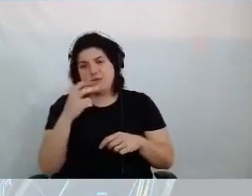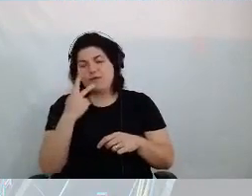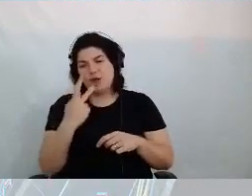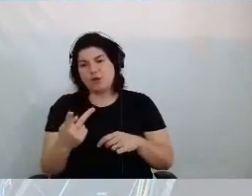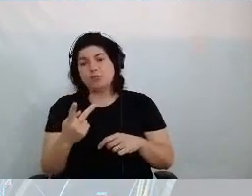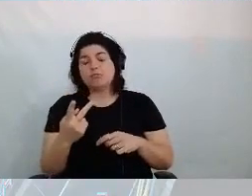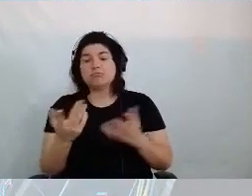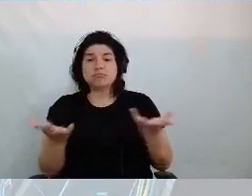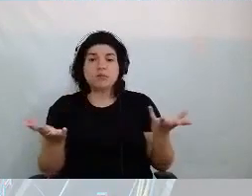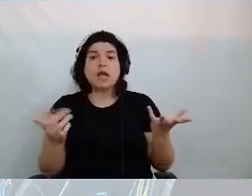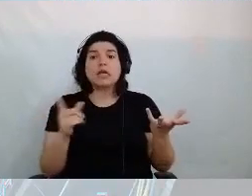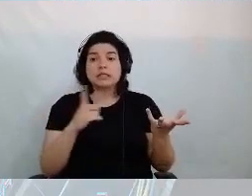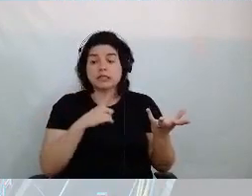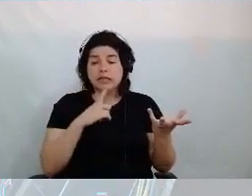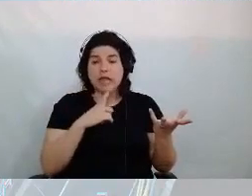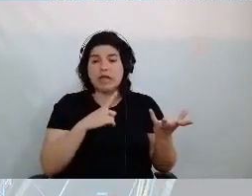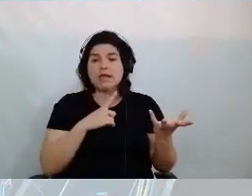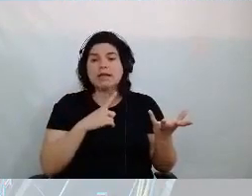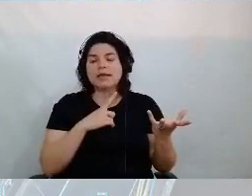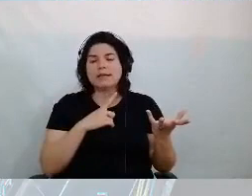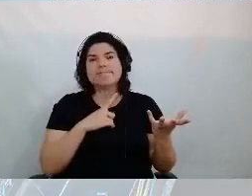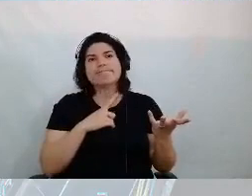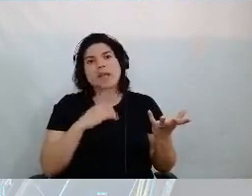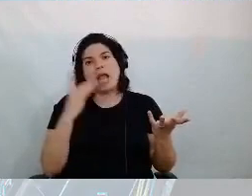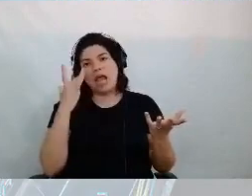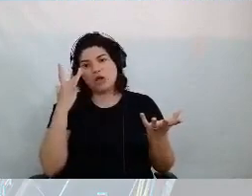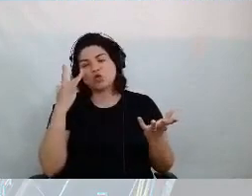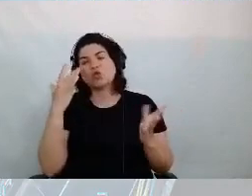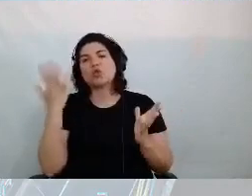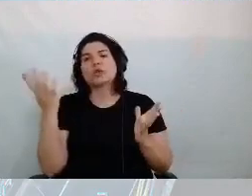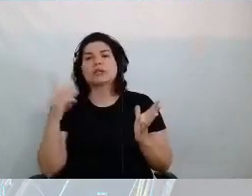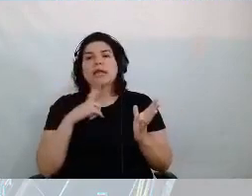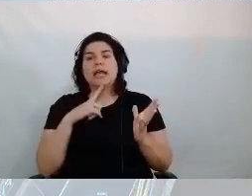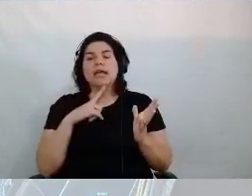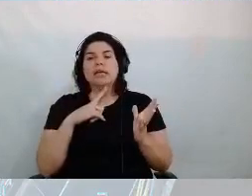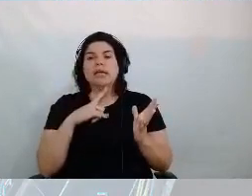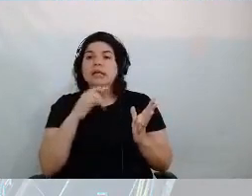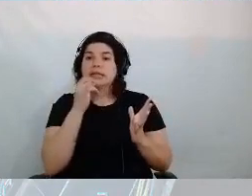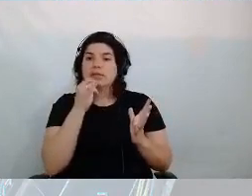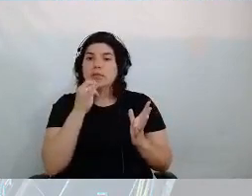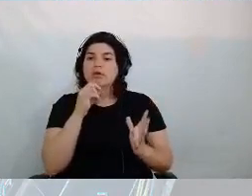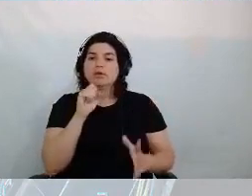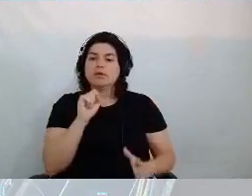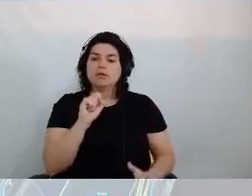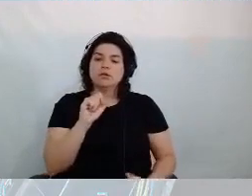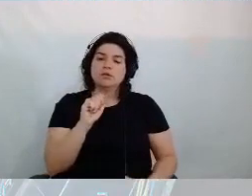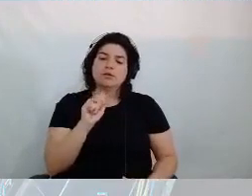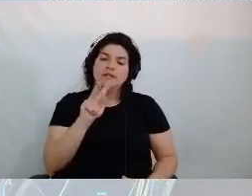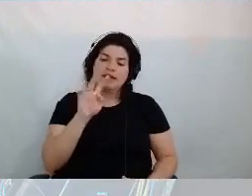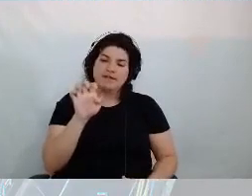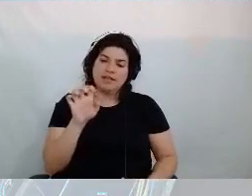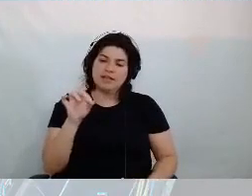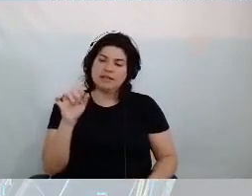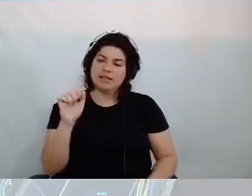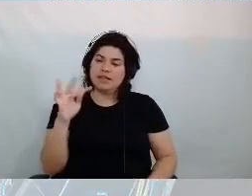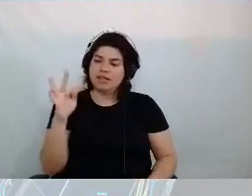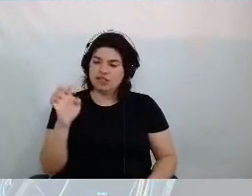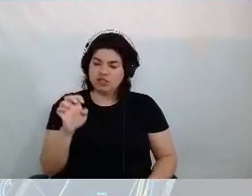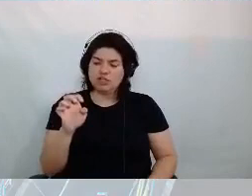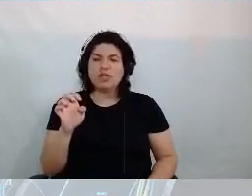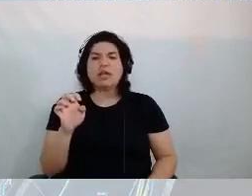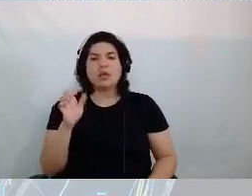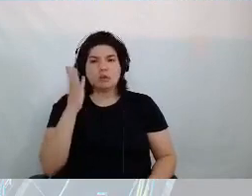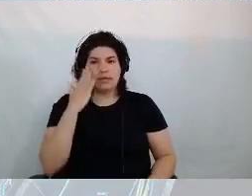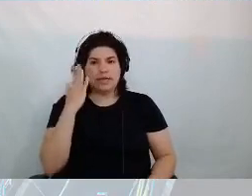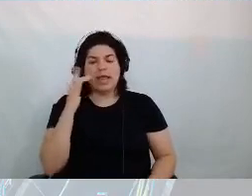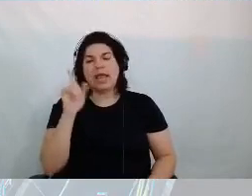Então, eu tenho uma estimativa de uma promoção. Então, eu tenho um save de date que eu sei que a hora que for